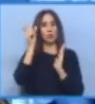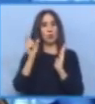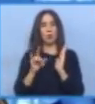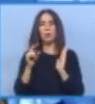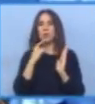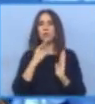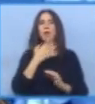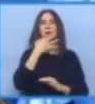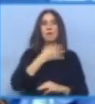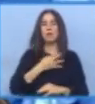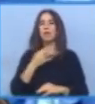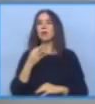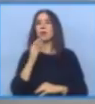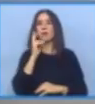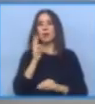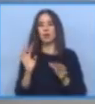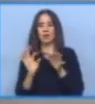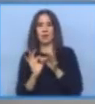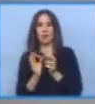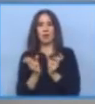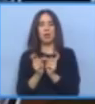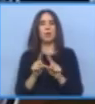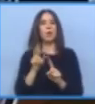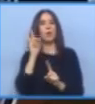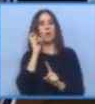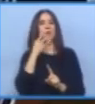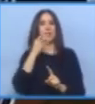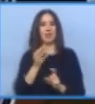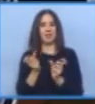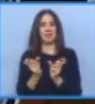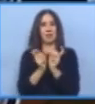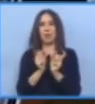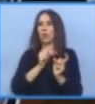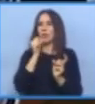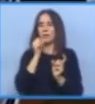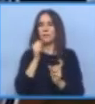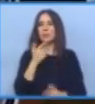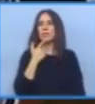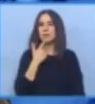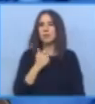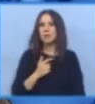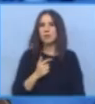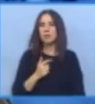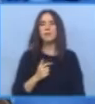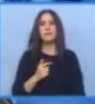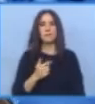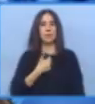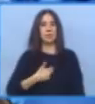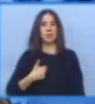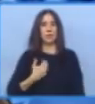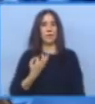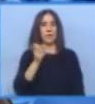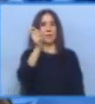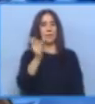ver e acreditar. Isto é ouvir e acreditar. Isto é para realçar o quê? O cristão é realmente